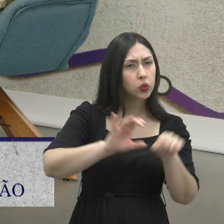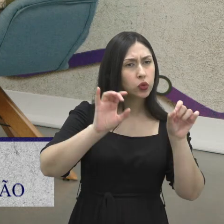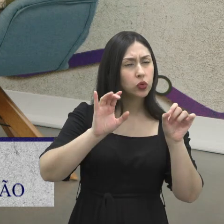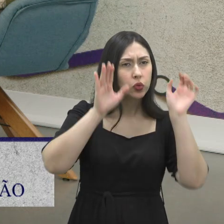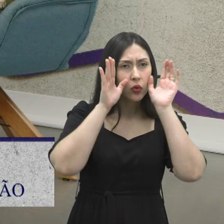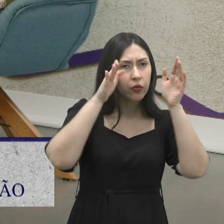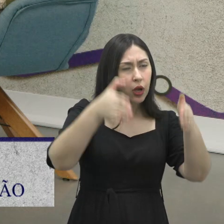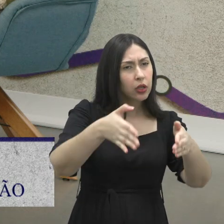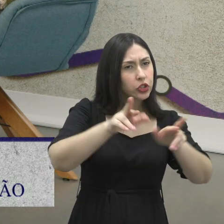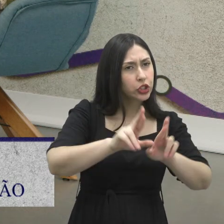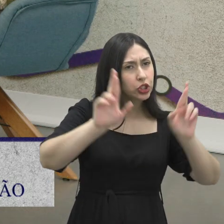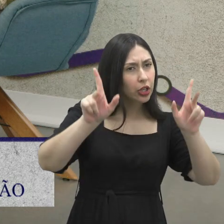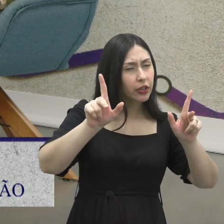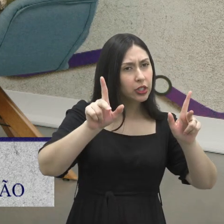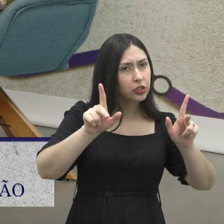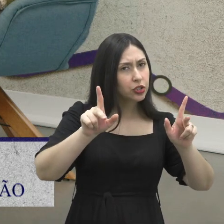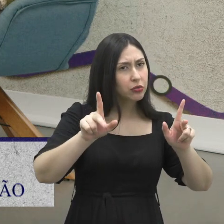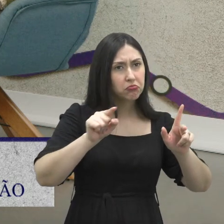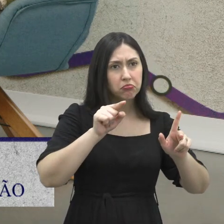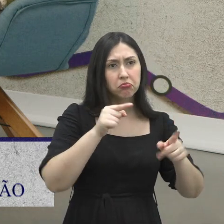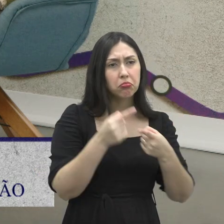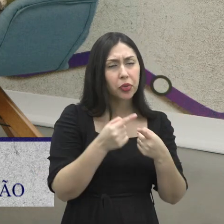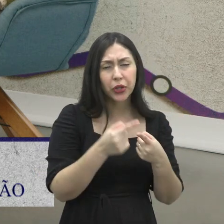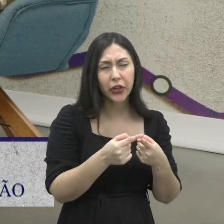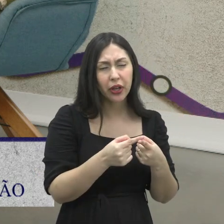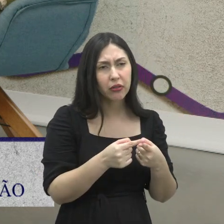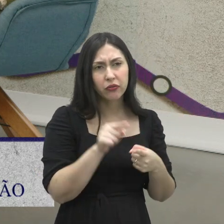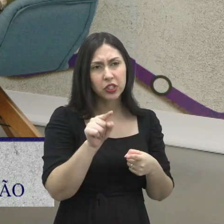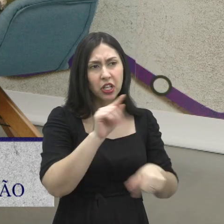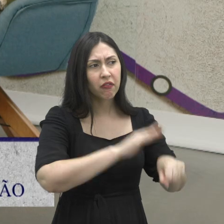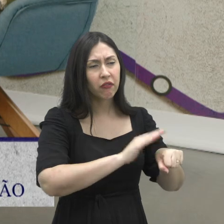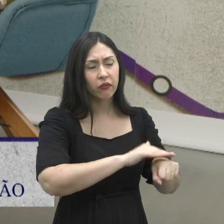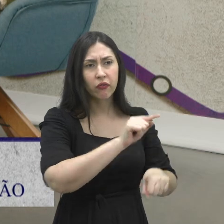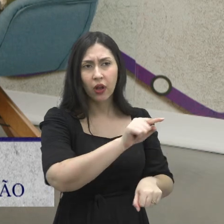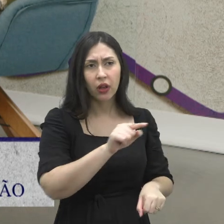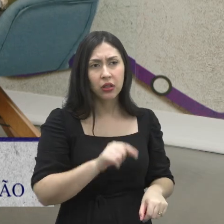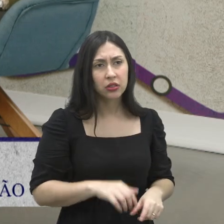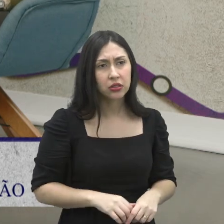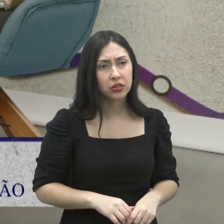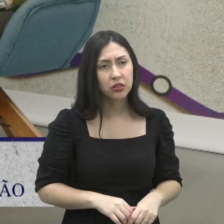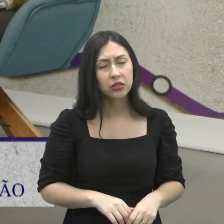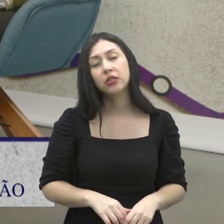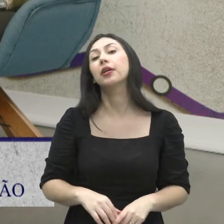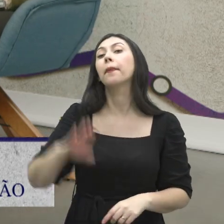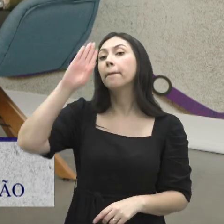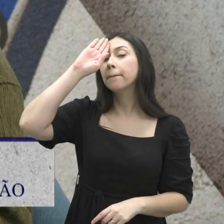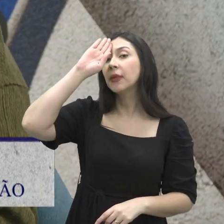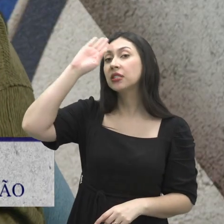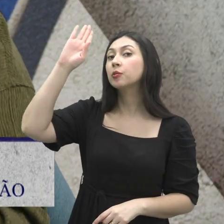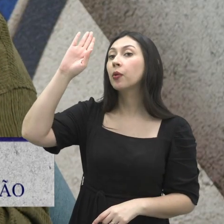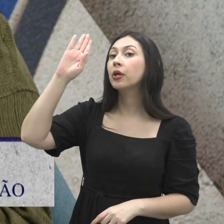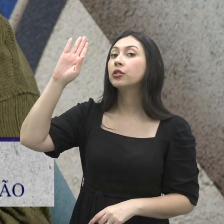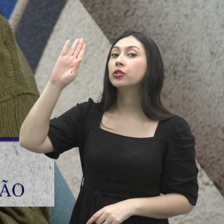especialização, né, uma capacitação que você procurou por conta de quê? Qual que te motivou a procurar? O que me motivou principalmente a procurar